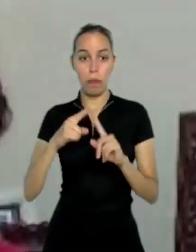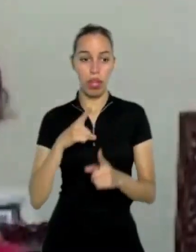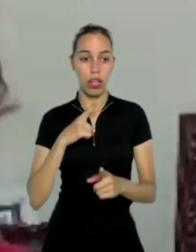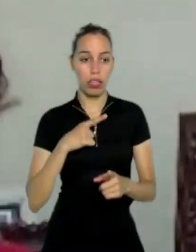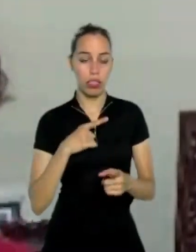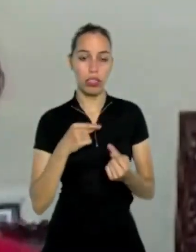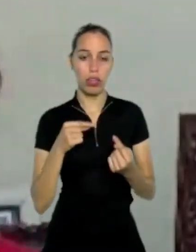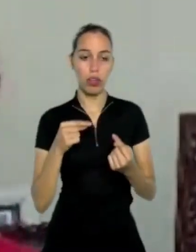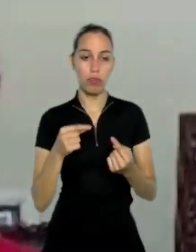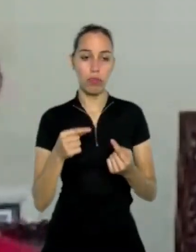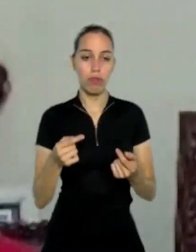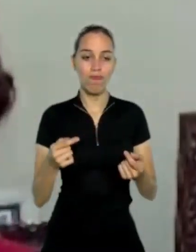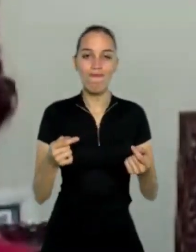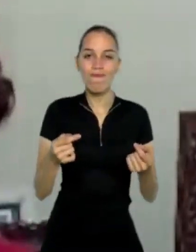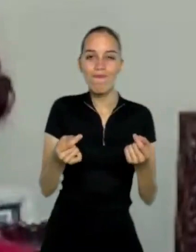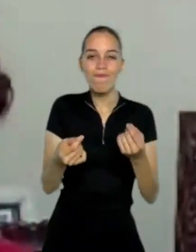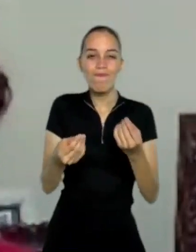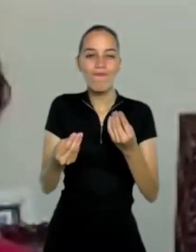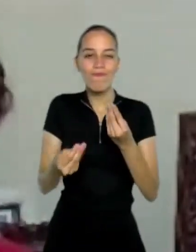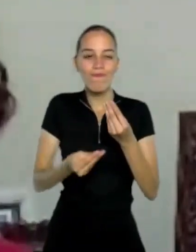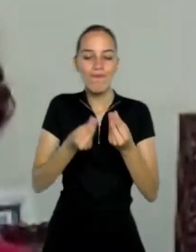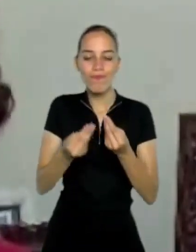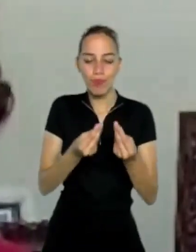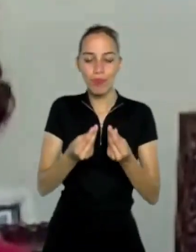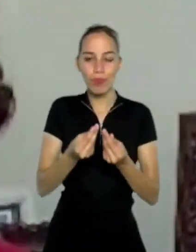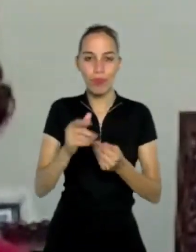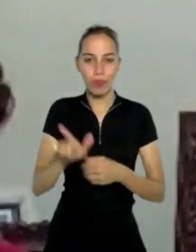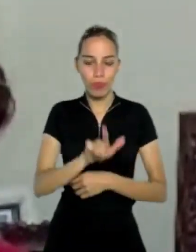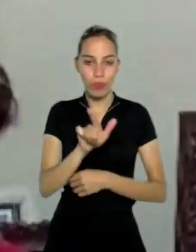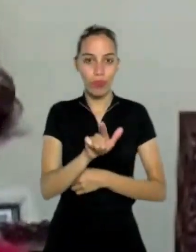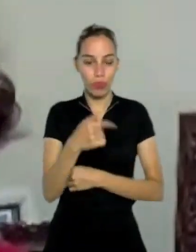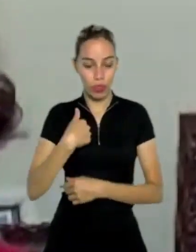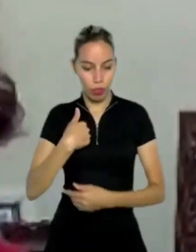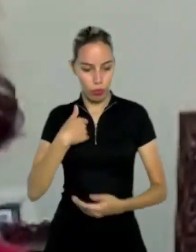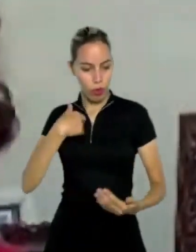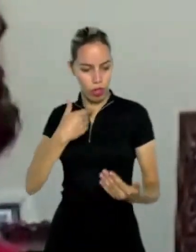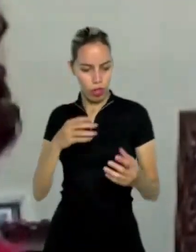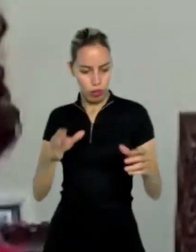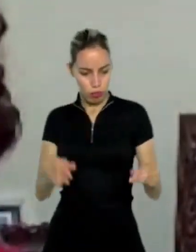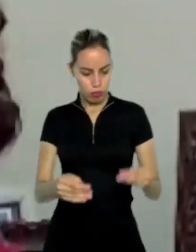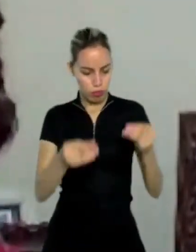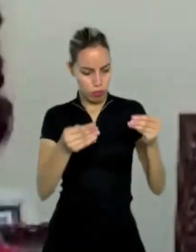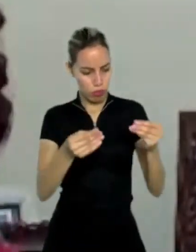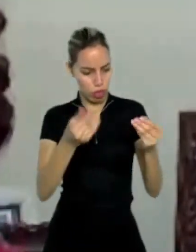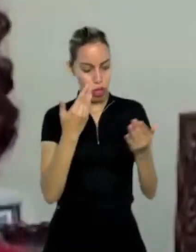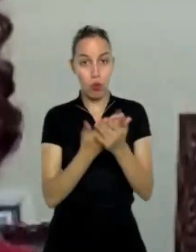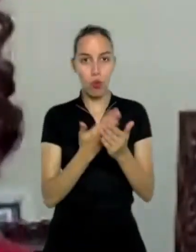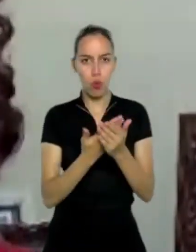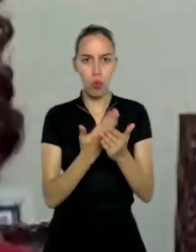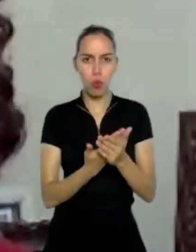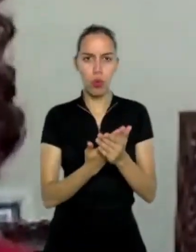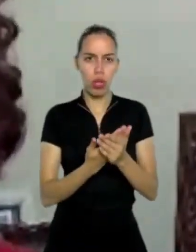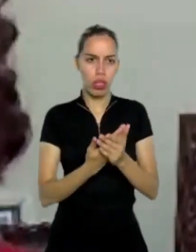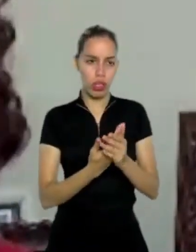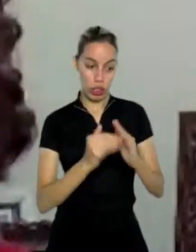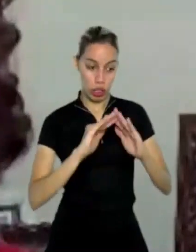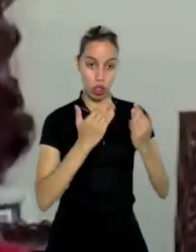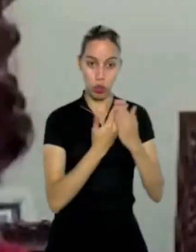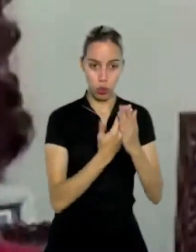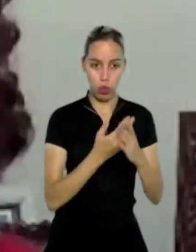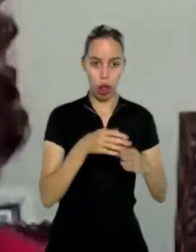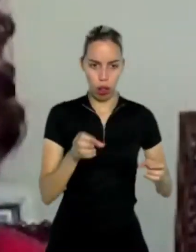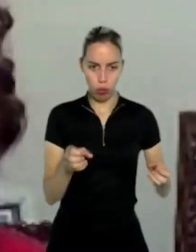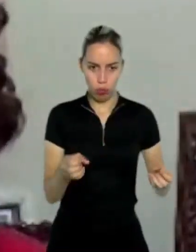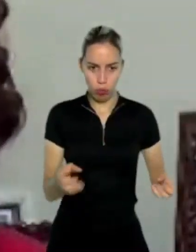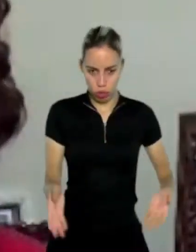literária mesmo. E eu estudei nesse livro em Belo Horizonte, na escola que eu estudava, e eu era apaixonada